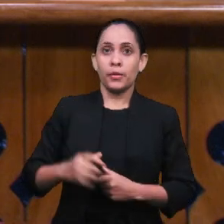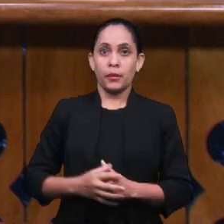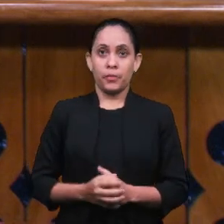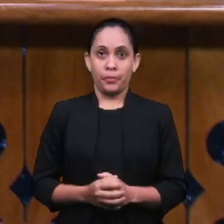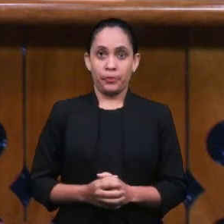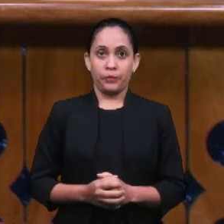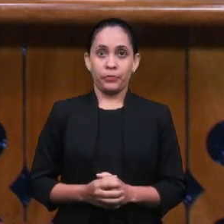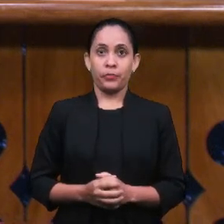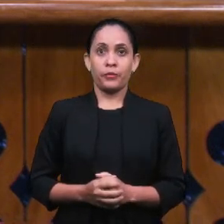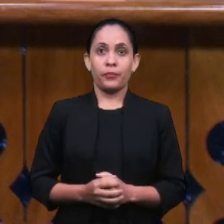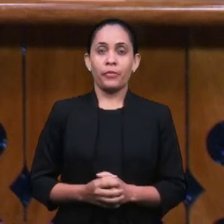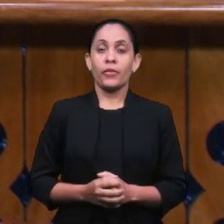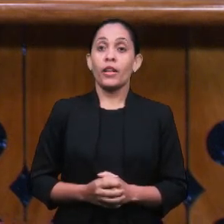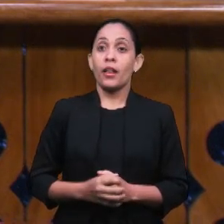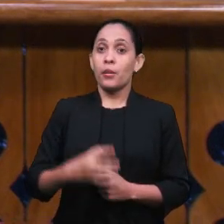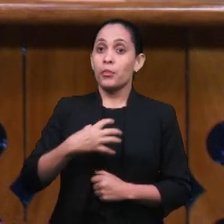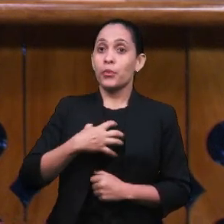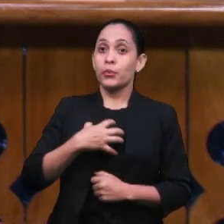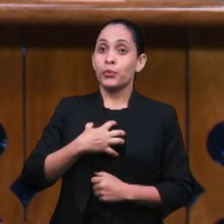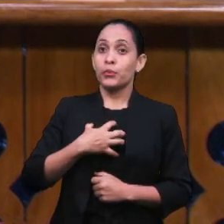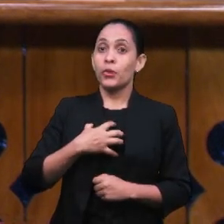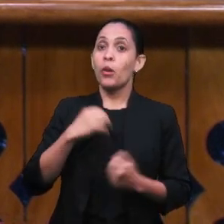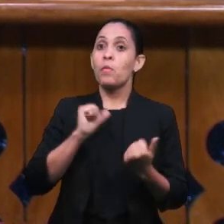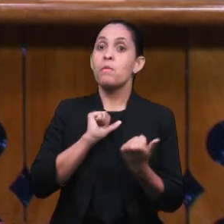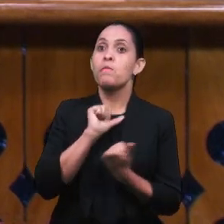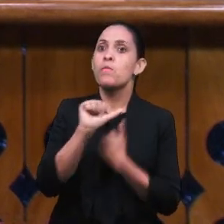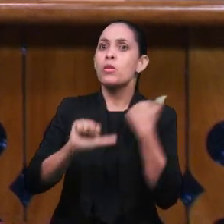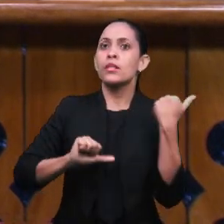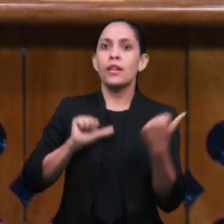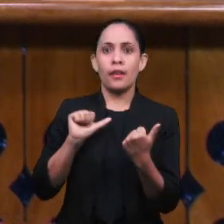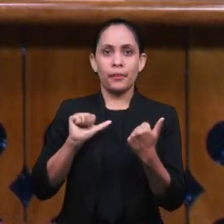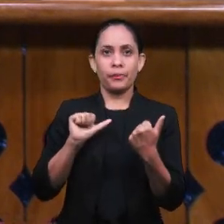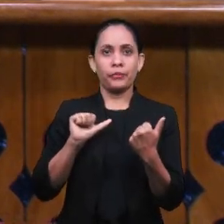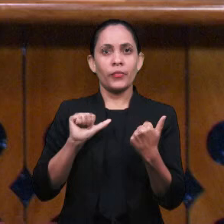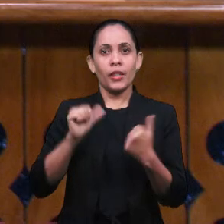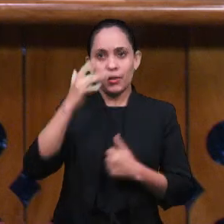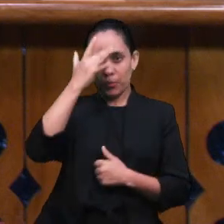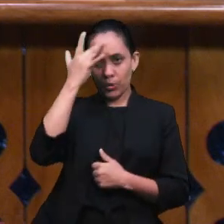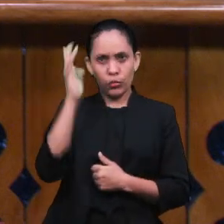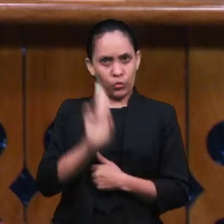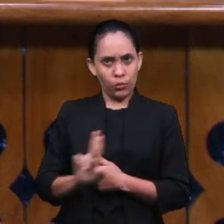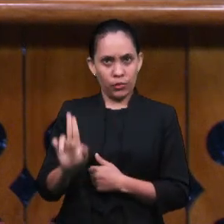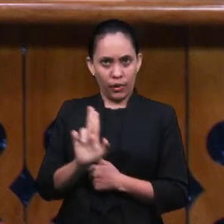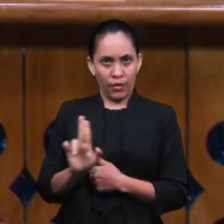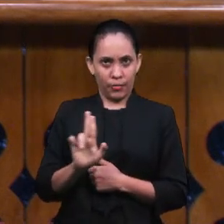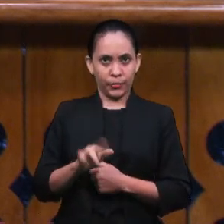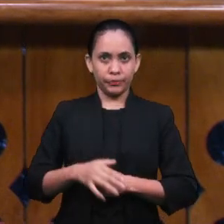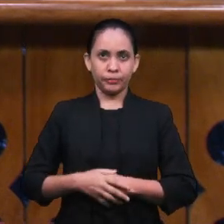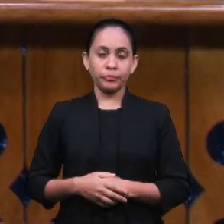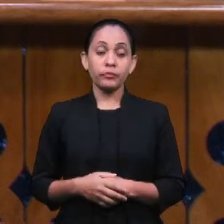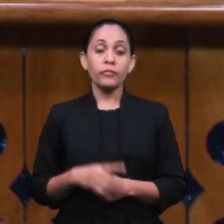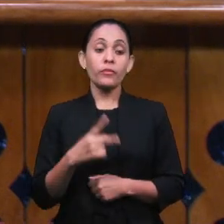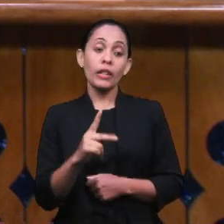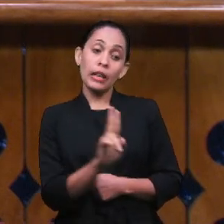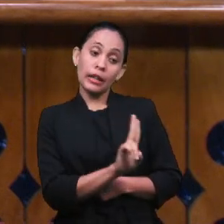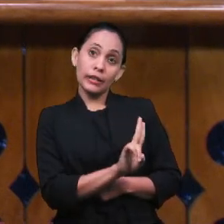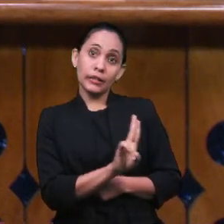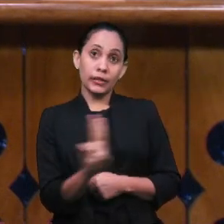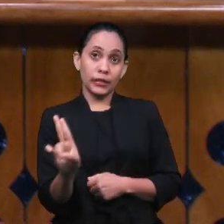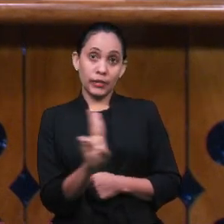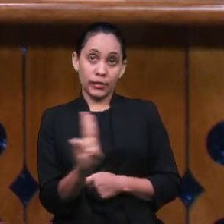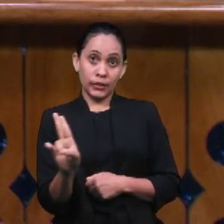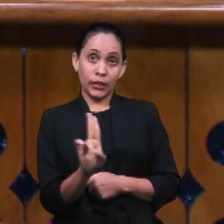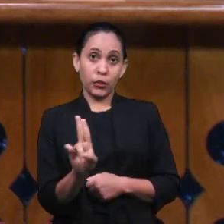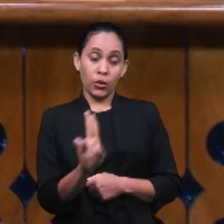a forma, trocar de nome. No passado eles usavam muito isso. Troca de nome. Seu nome, meu camarada aqui,